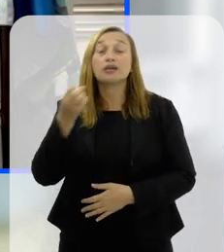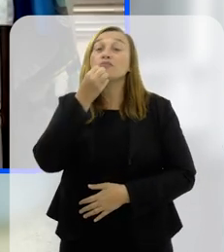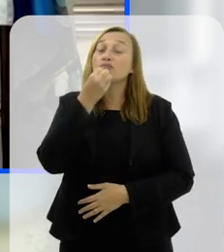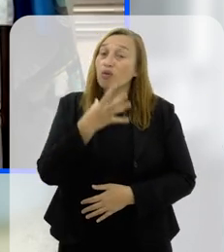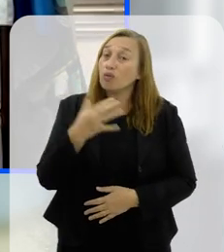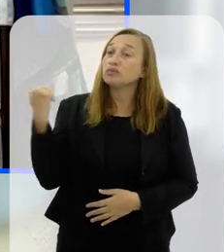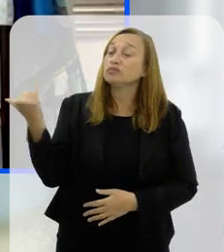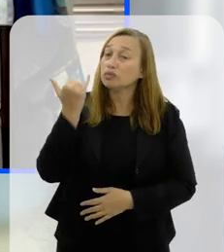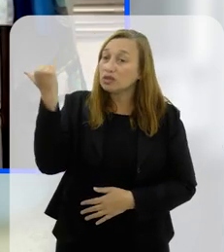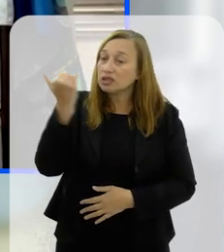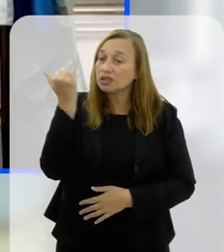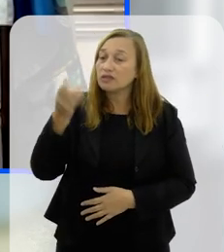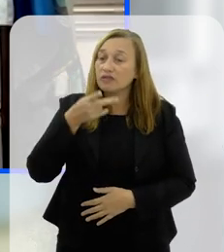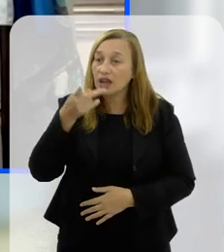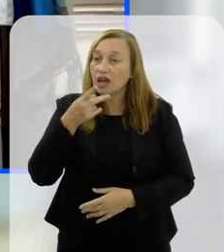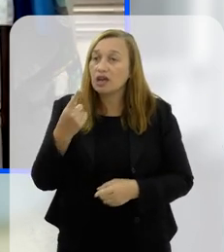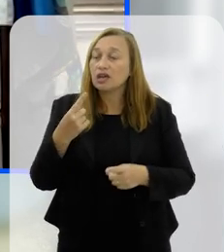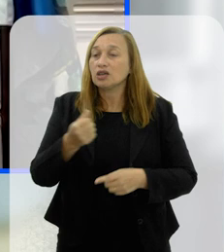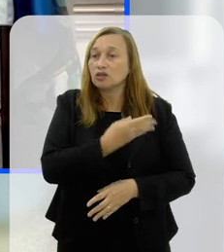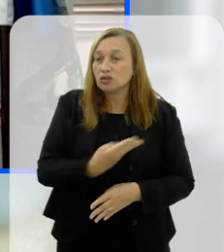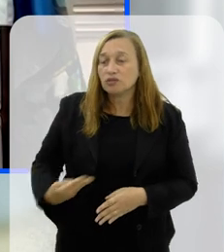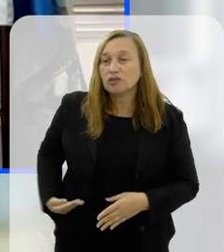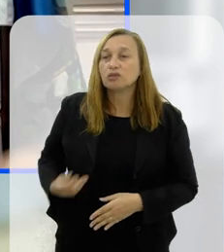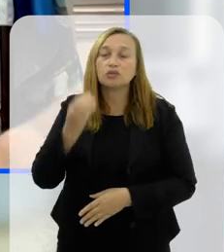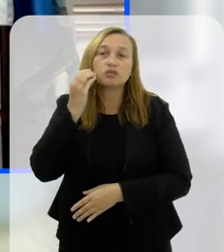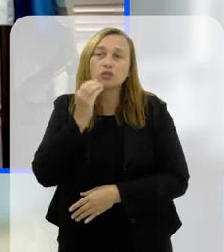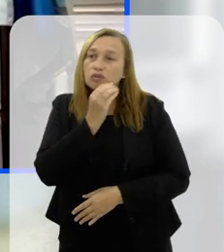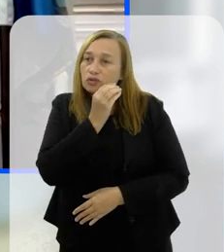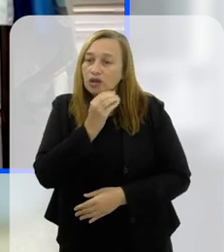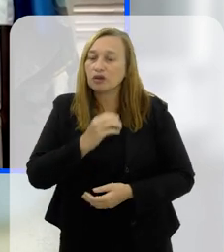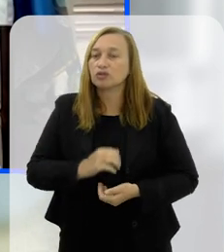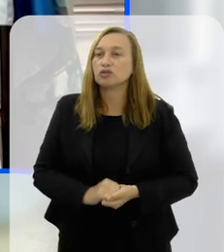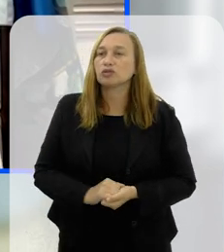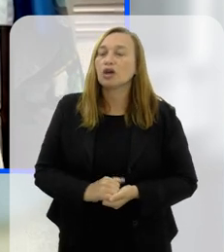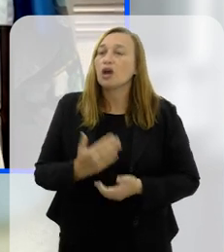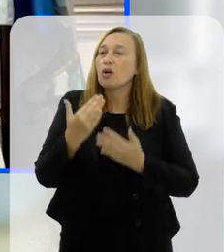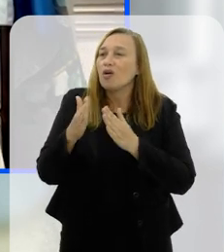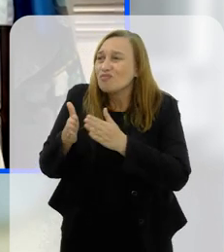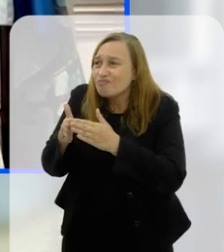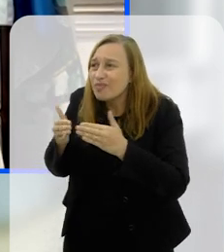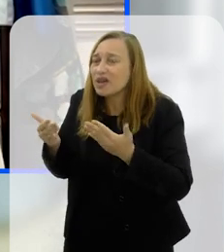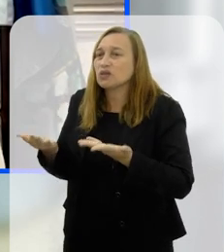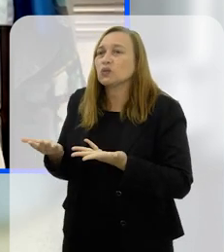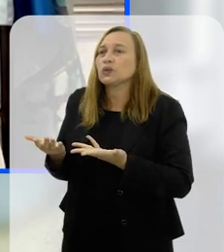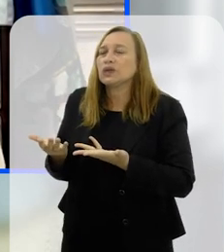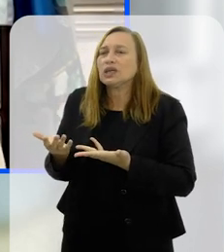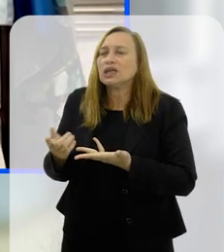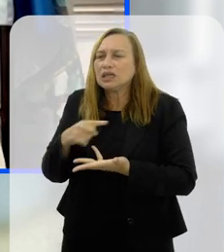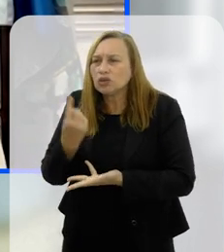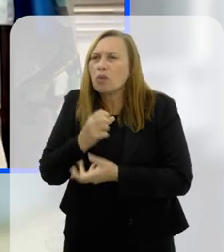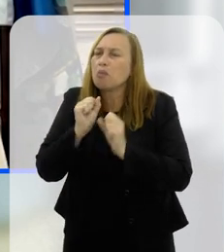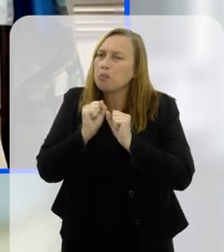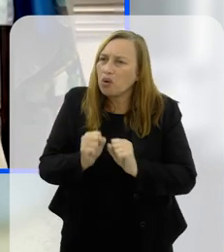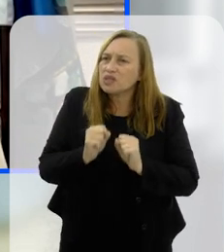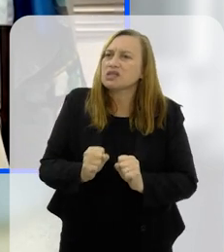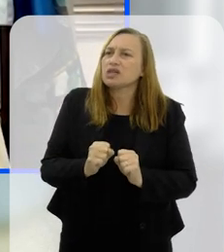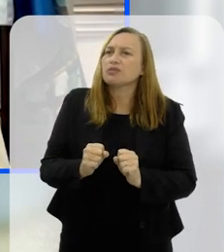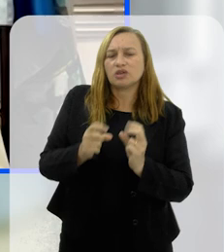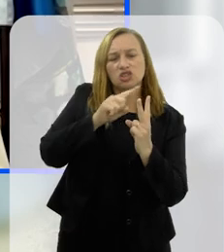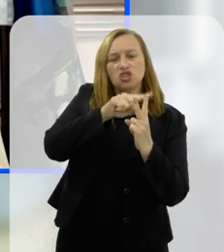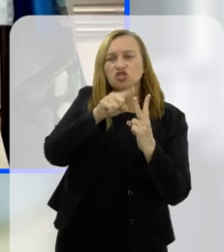isso é muito bom frisar isso que o nosso Governador Cláudio Castro entendeu eu peço a ele né que a gente